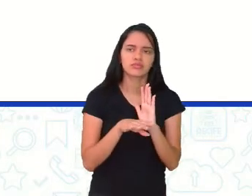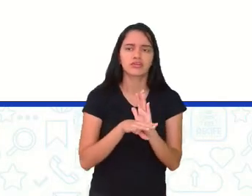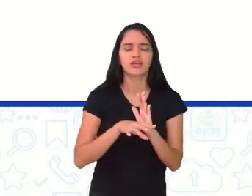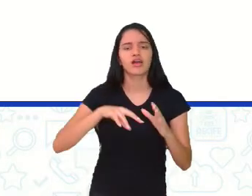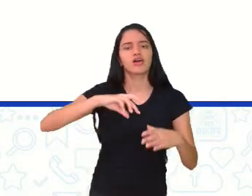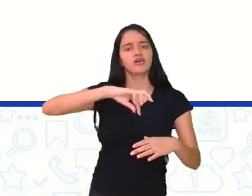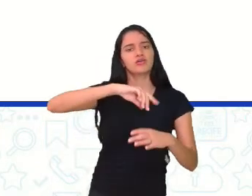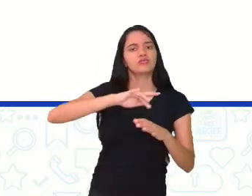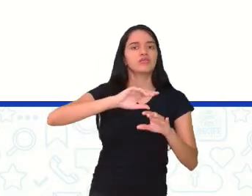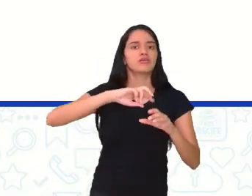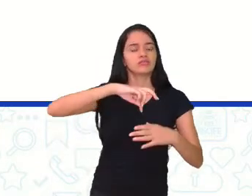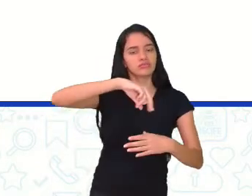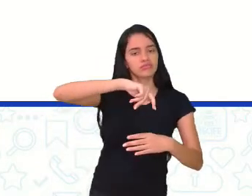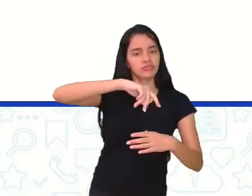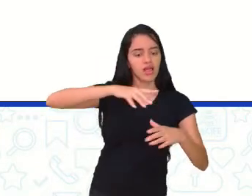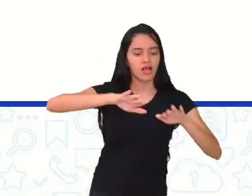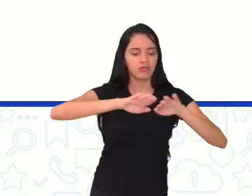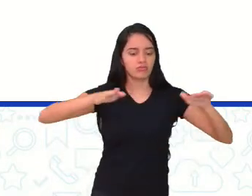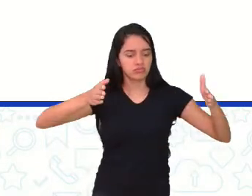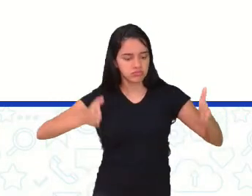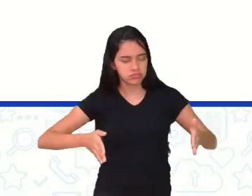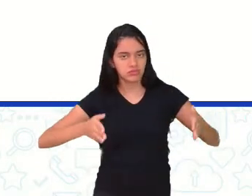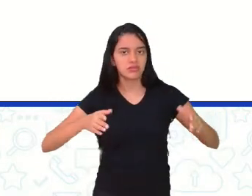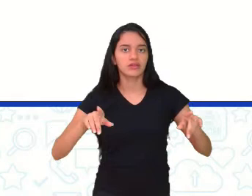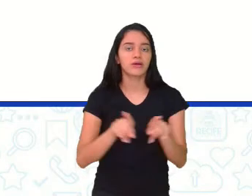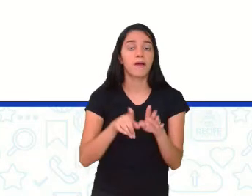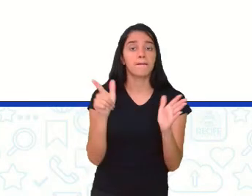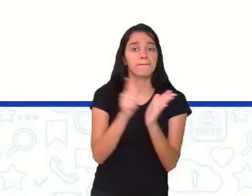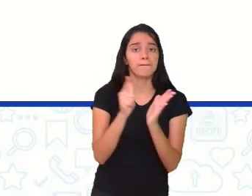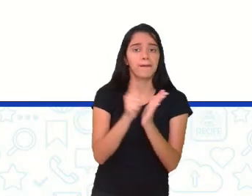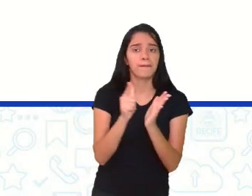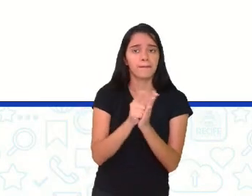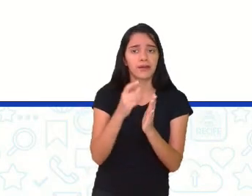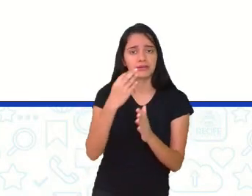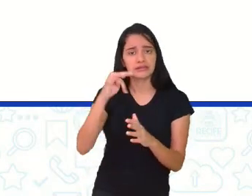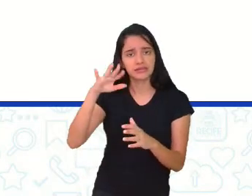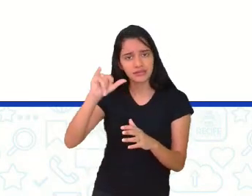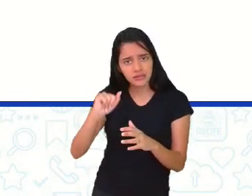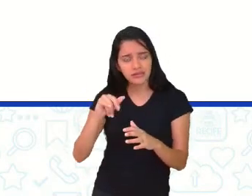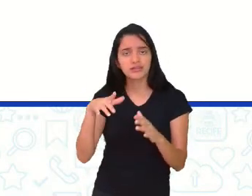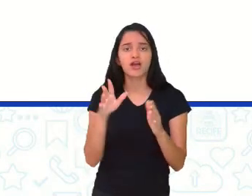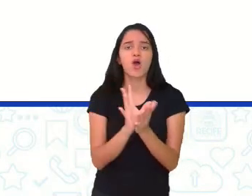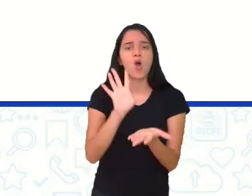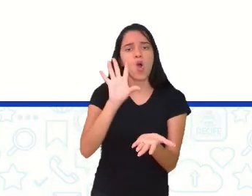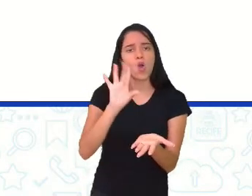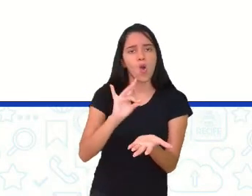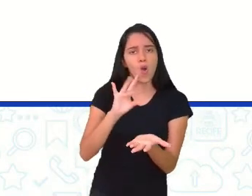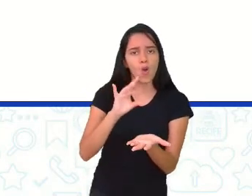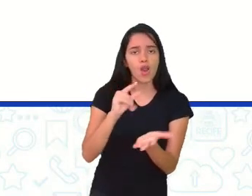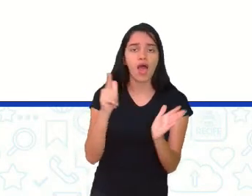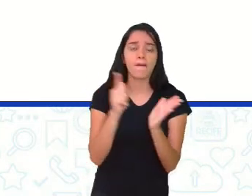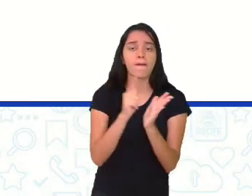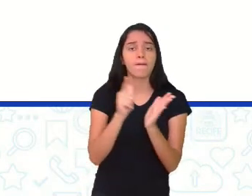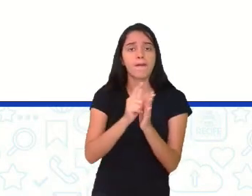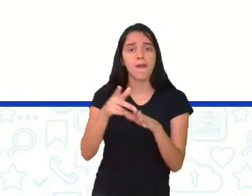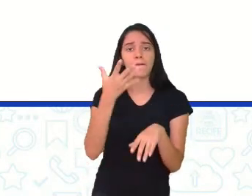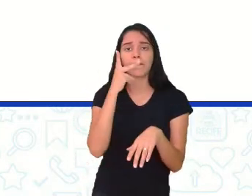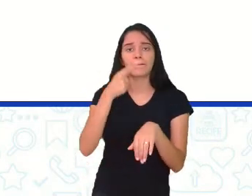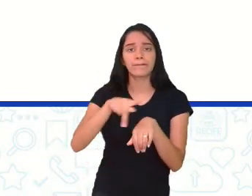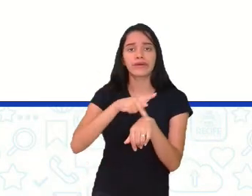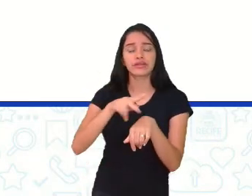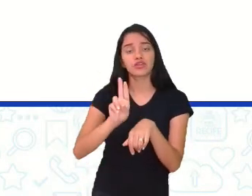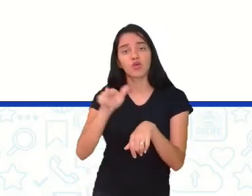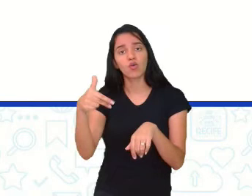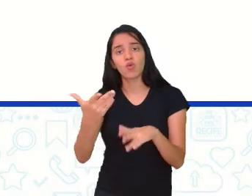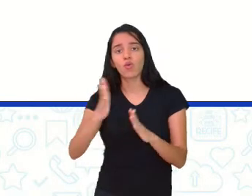caixa de sapato, tesoura sem ponta, papel de seda, papel vegetal, papel manteiga, cola, papel preto ou tinta